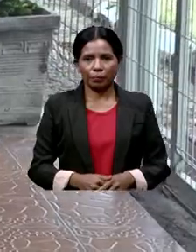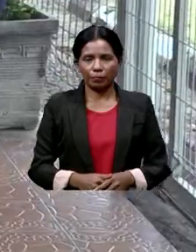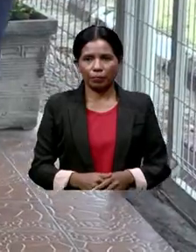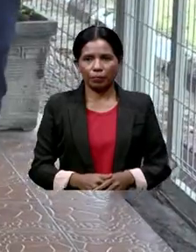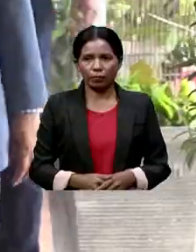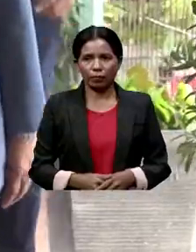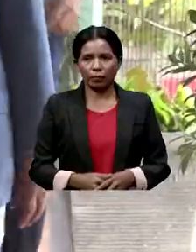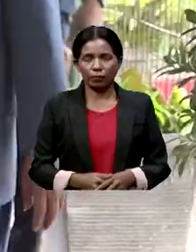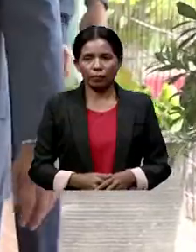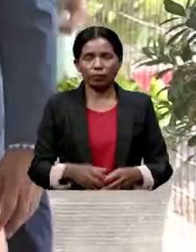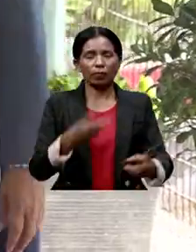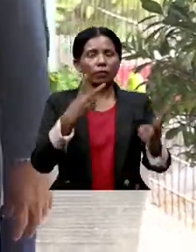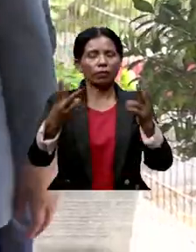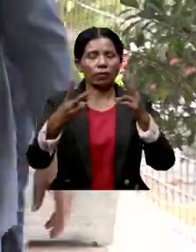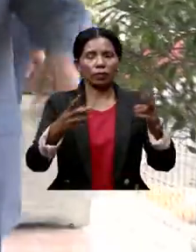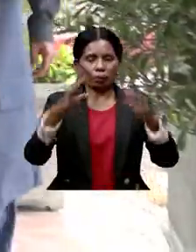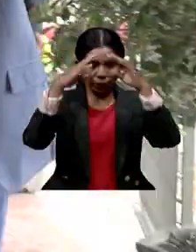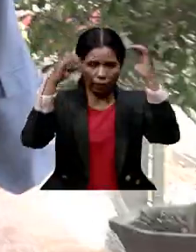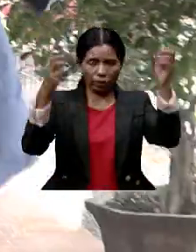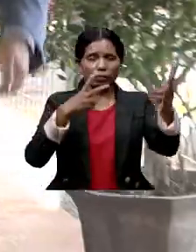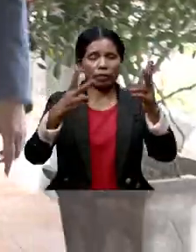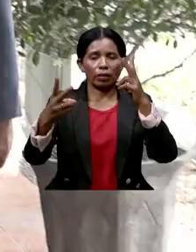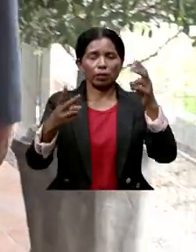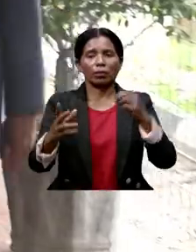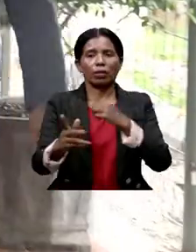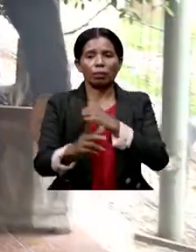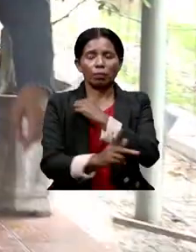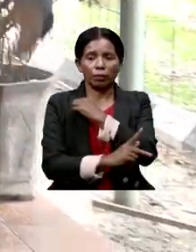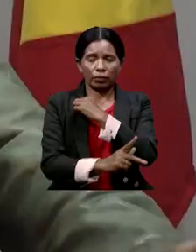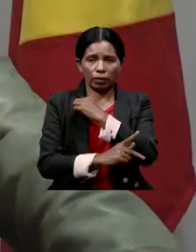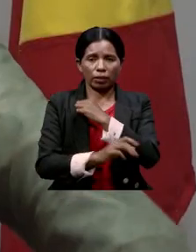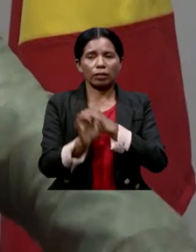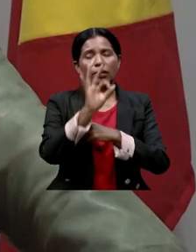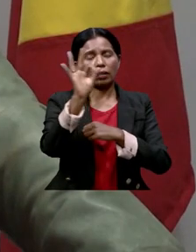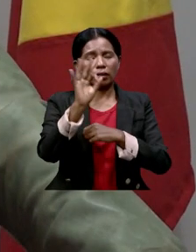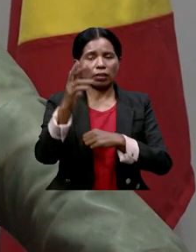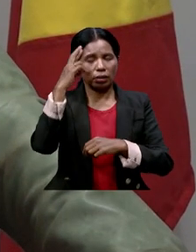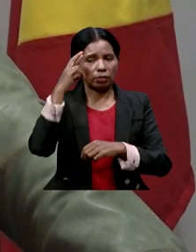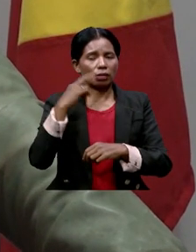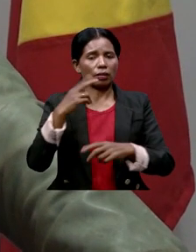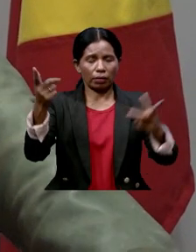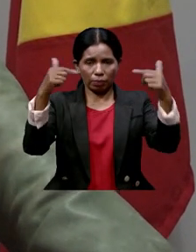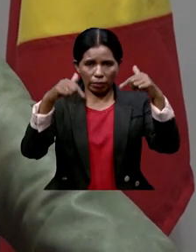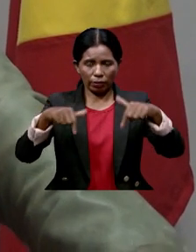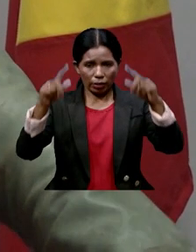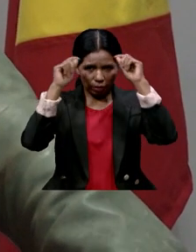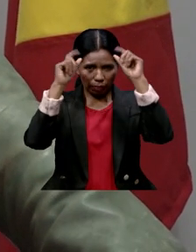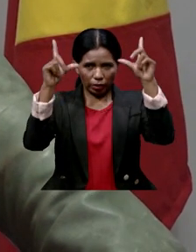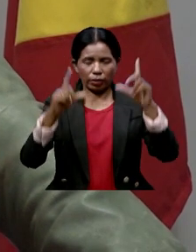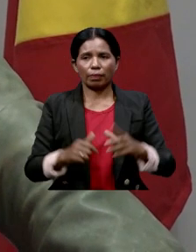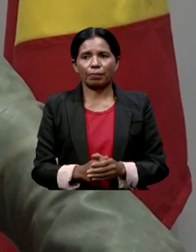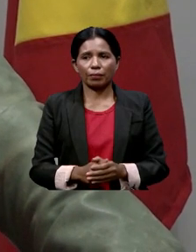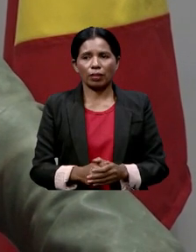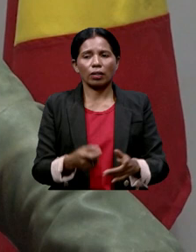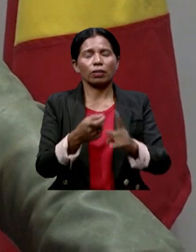Fui a Laviás, em Portugal, nos Estados Unidos da América, e a sexta, né, se festaram os Eramos Horta, Filafali e Timor-Leste. No